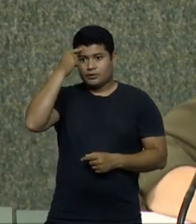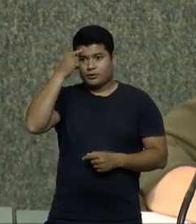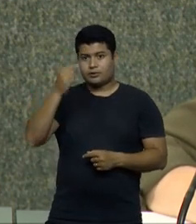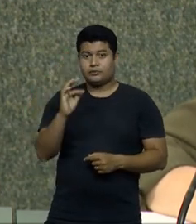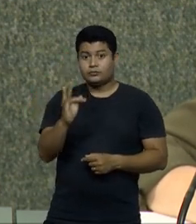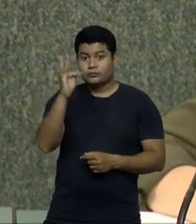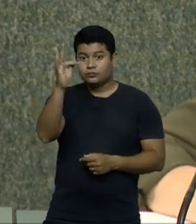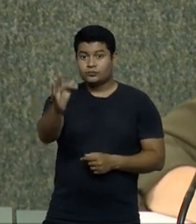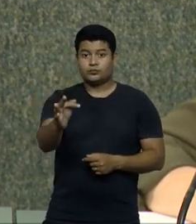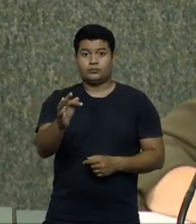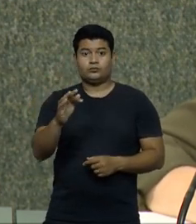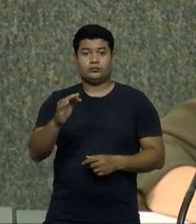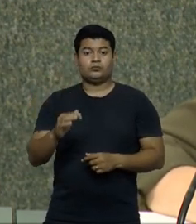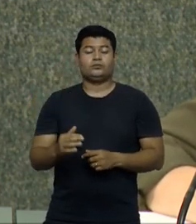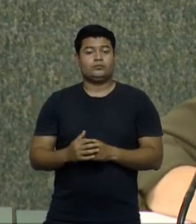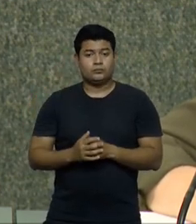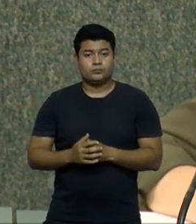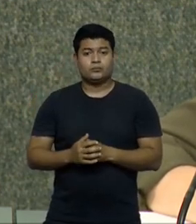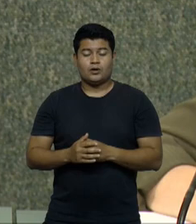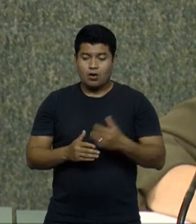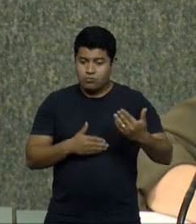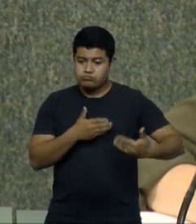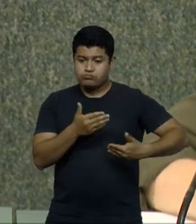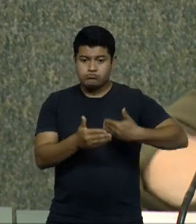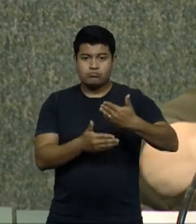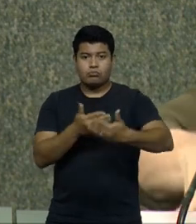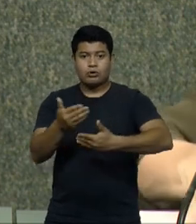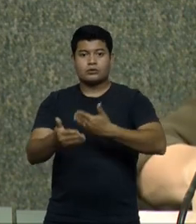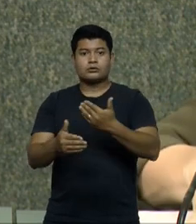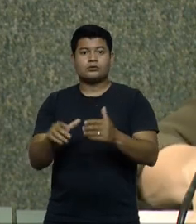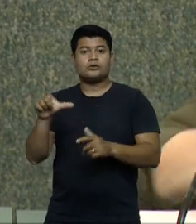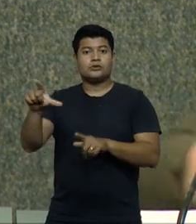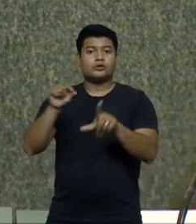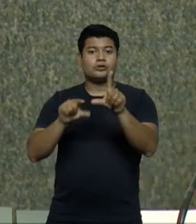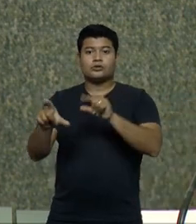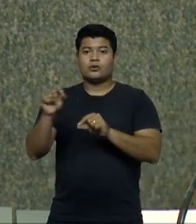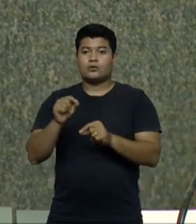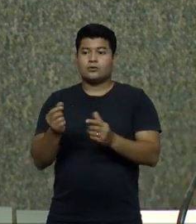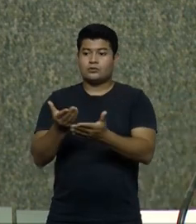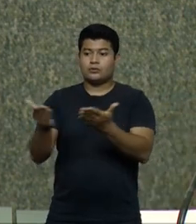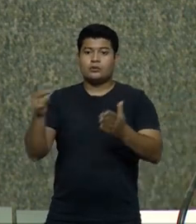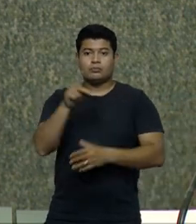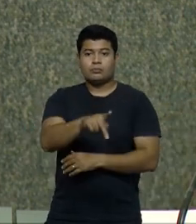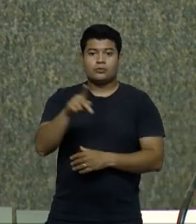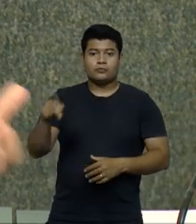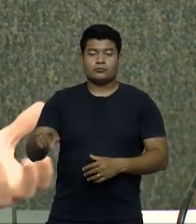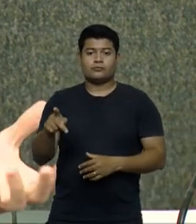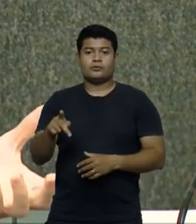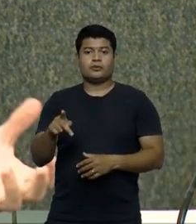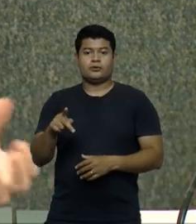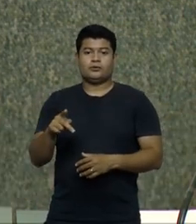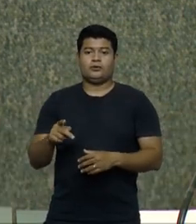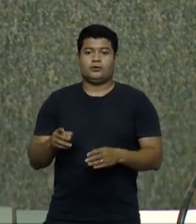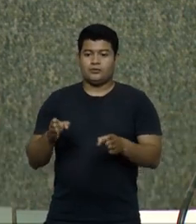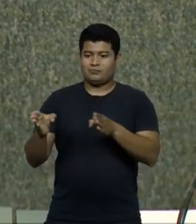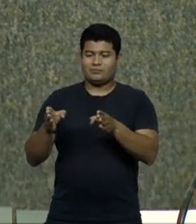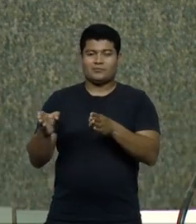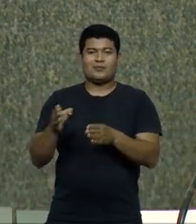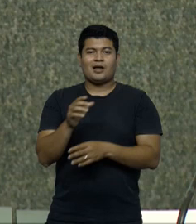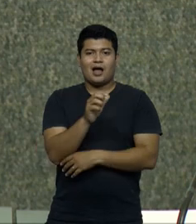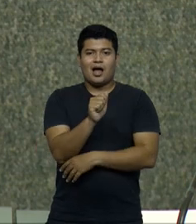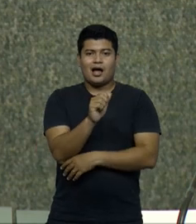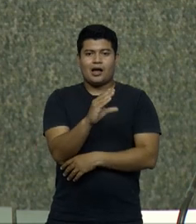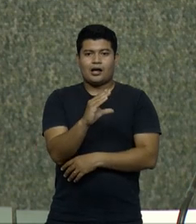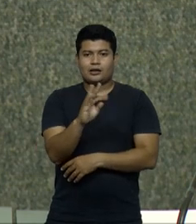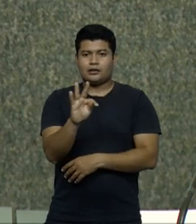pensar em melhorias do processo de seleção dos nossos professores temporários já né as